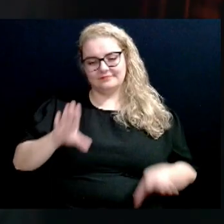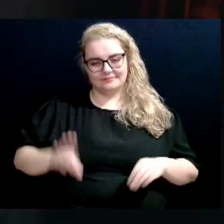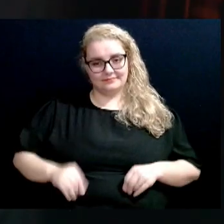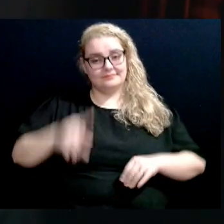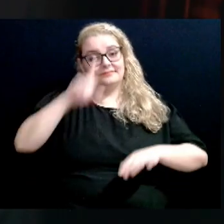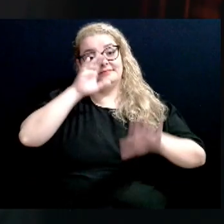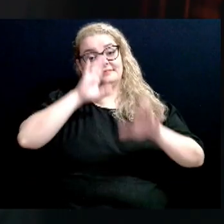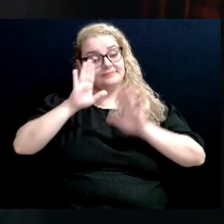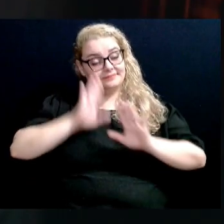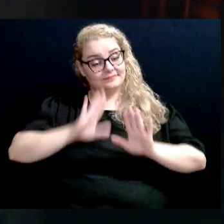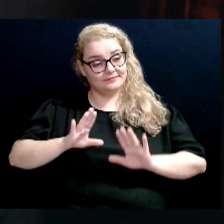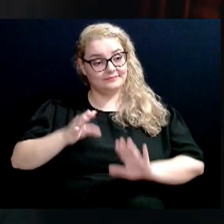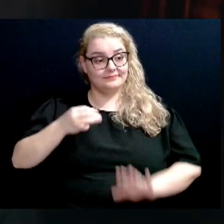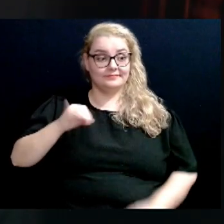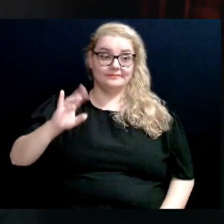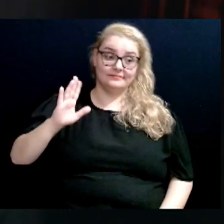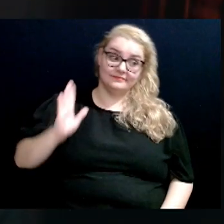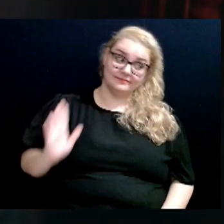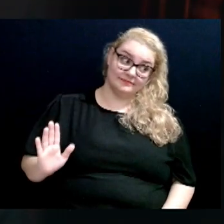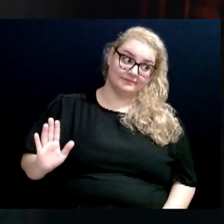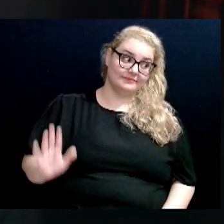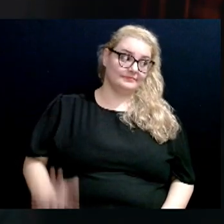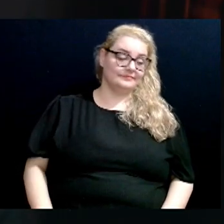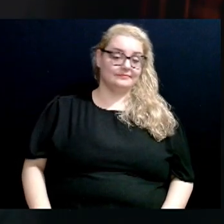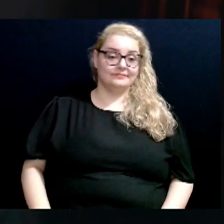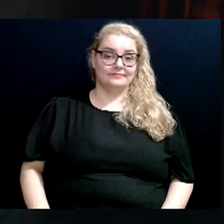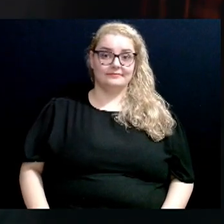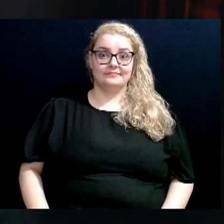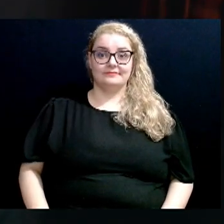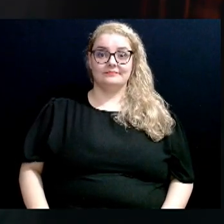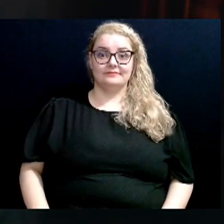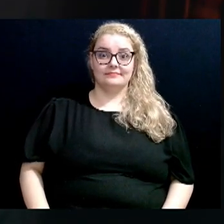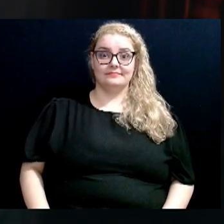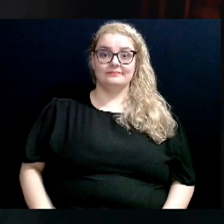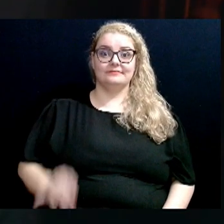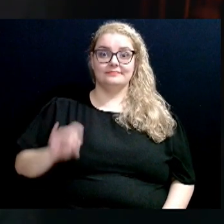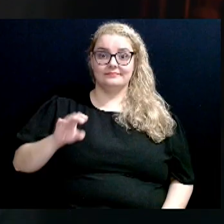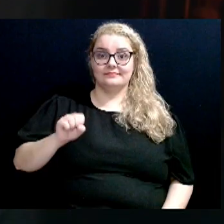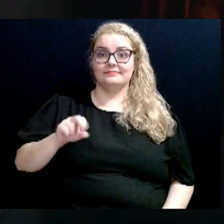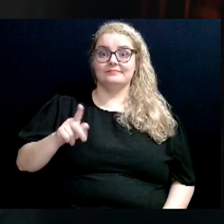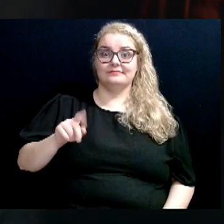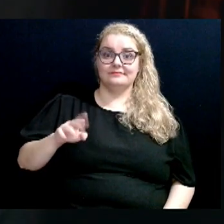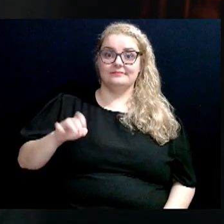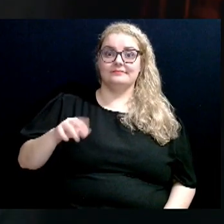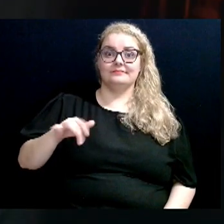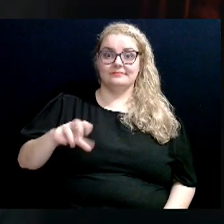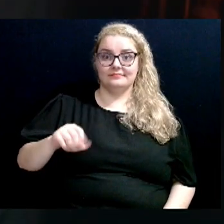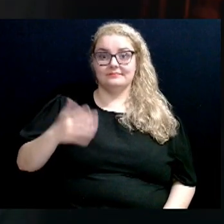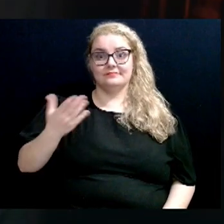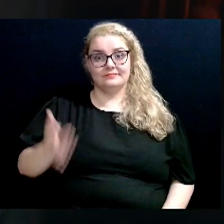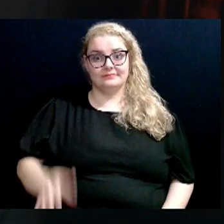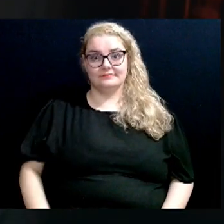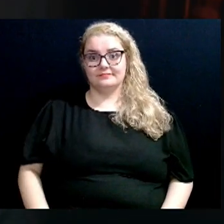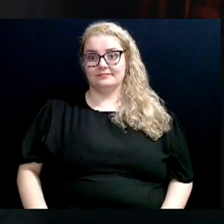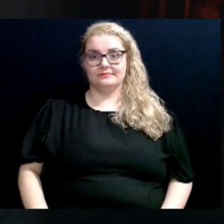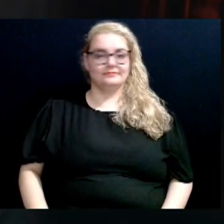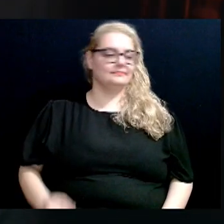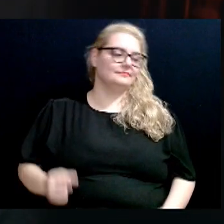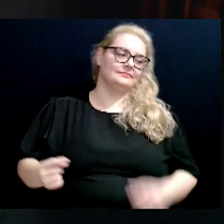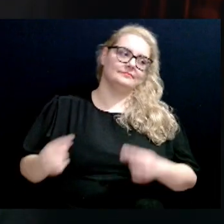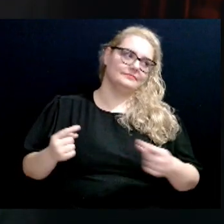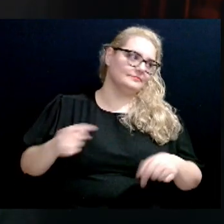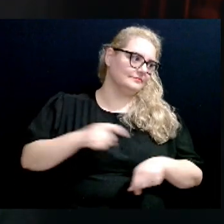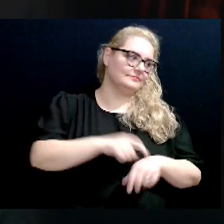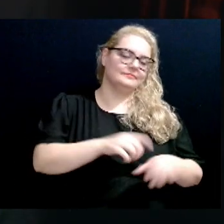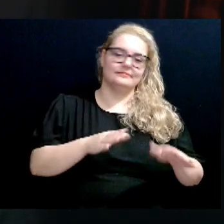senão você só vai tomar suplementação. É isso mesmo, porque cada dia, cada momento, alguém fala alguma coisa,